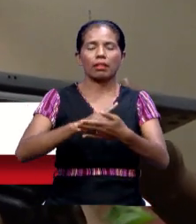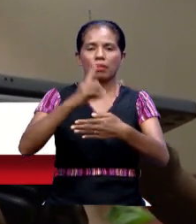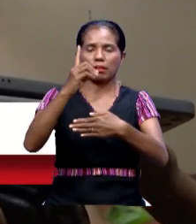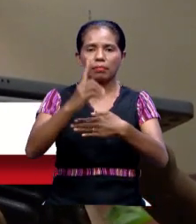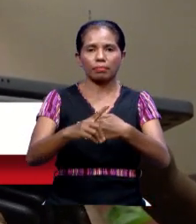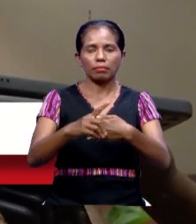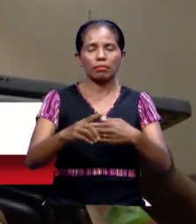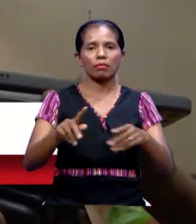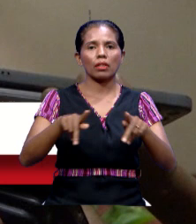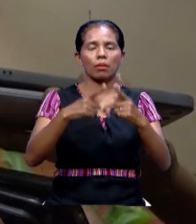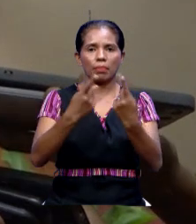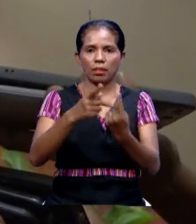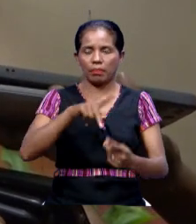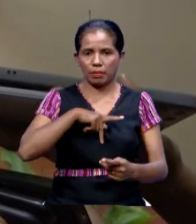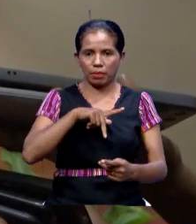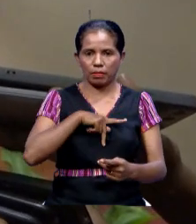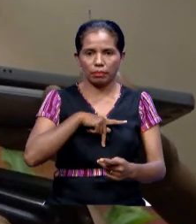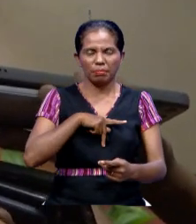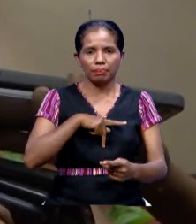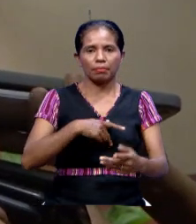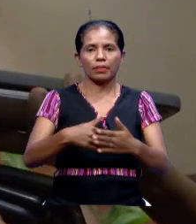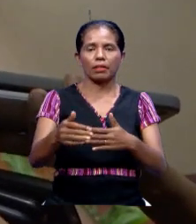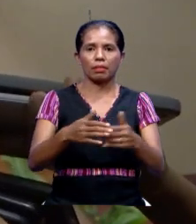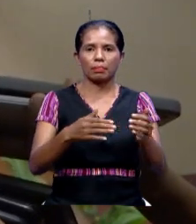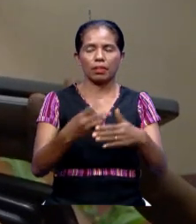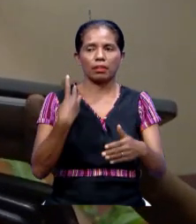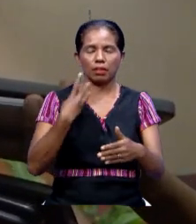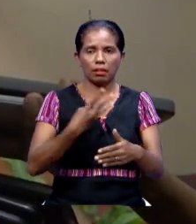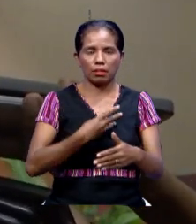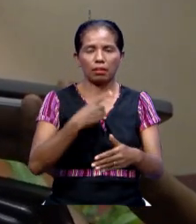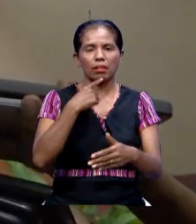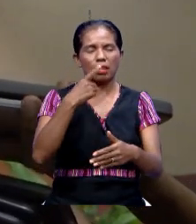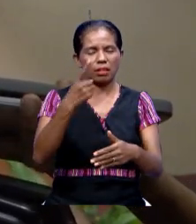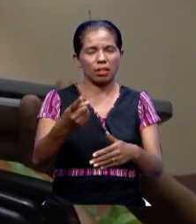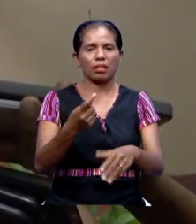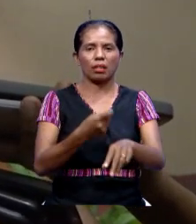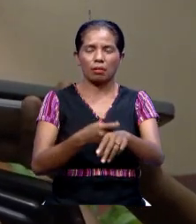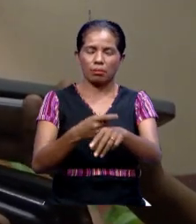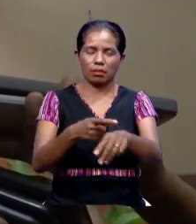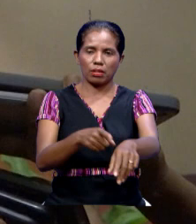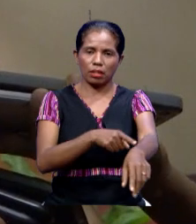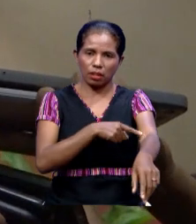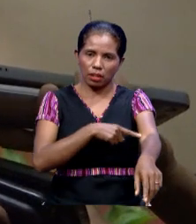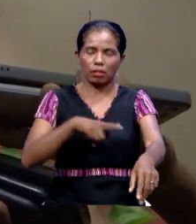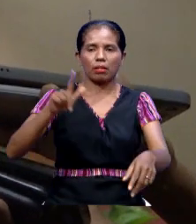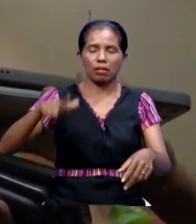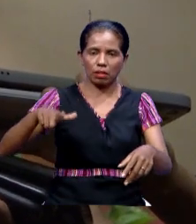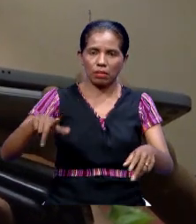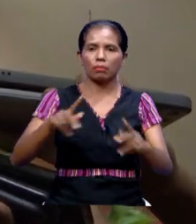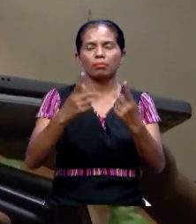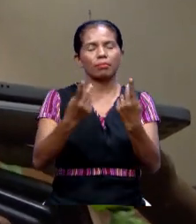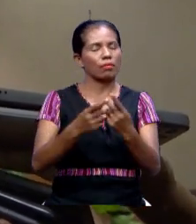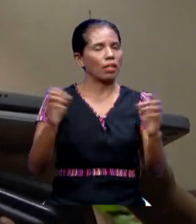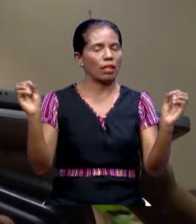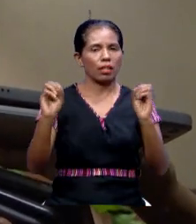ne setor privado. Tam dala bara se ta kilar obra ne atrasa, obra ne tarde, companhia bala ehek